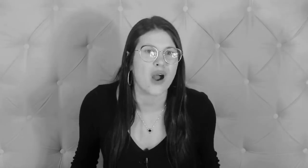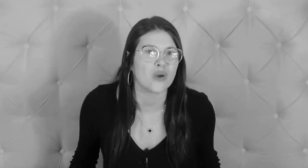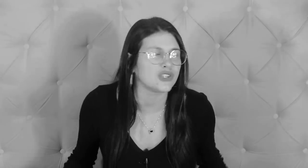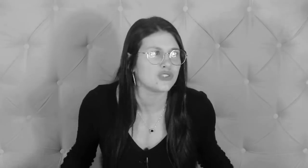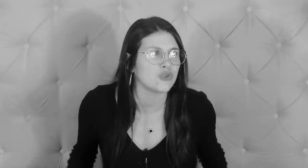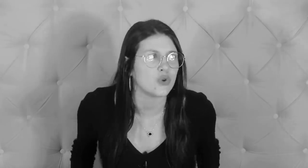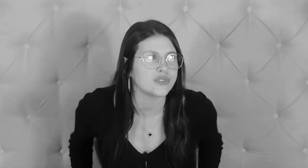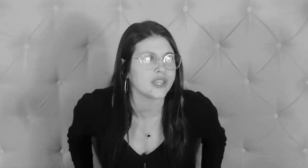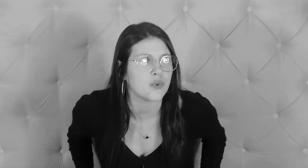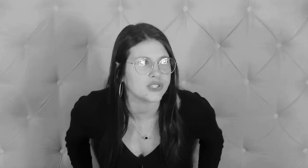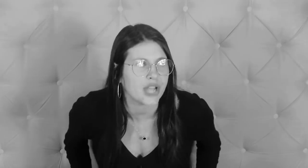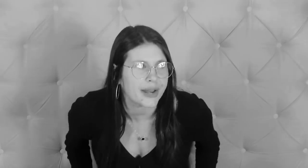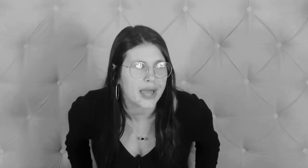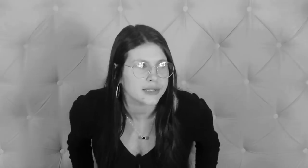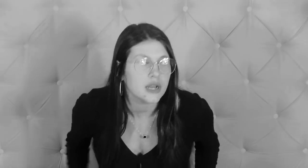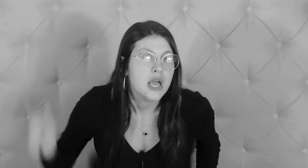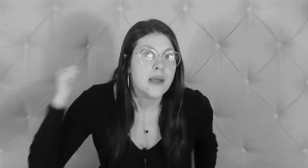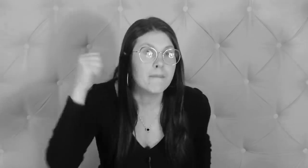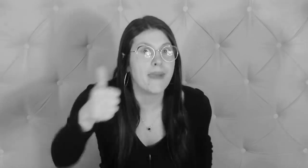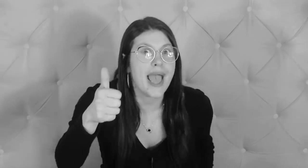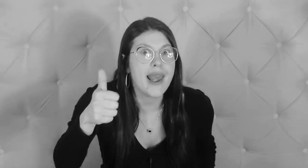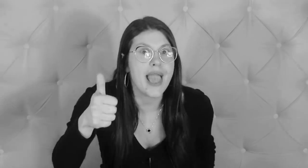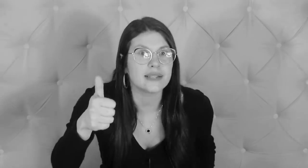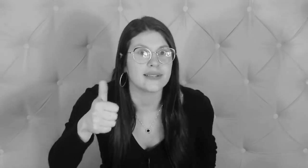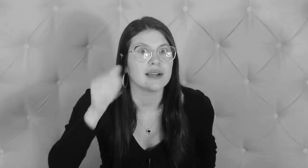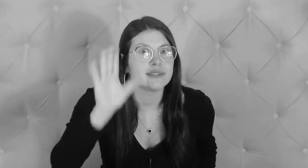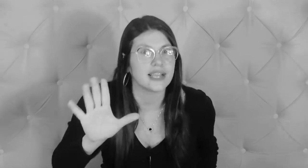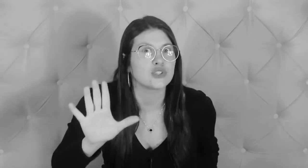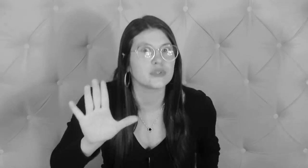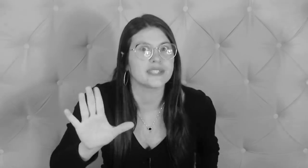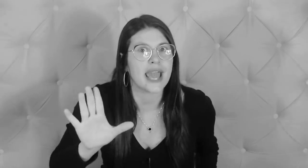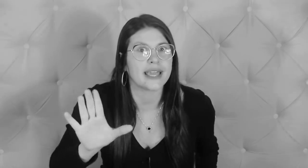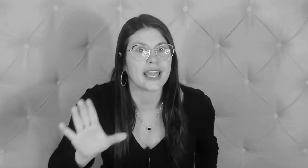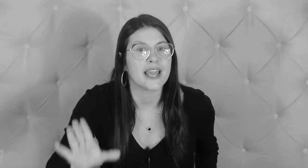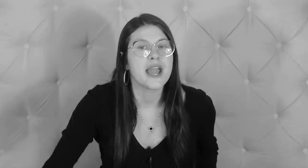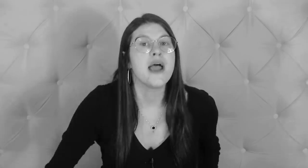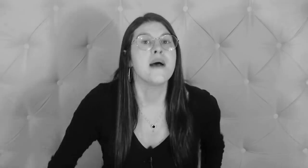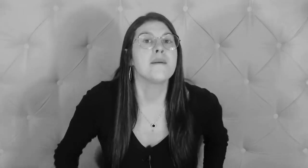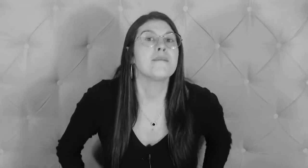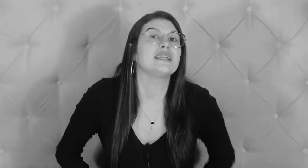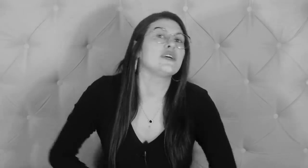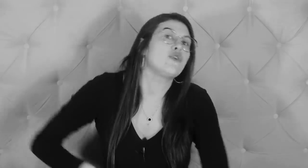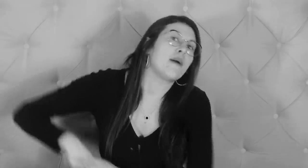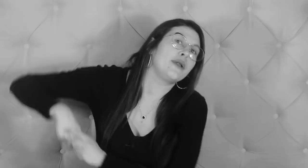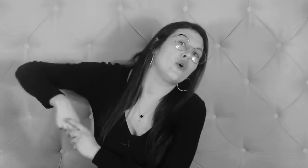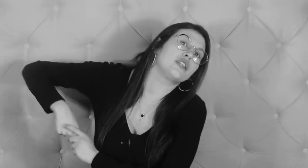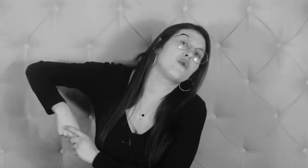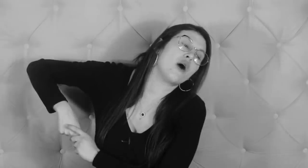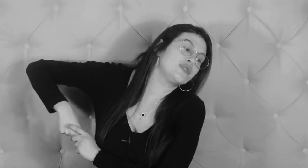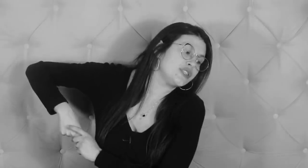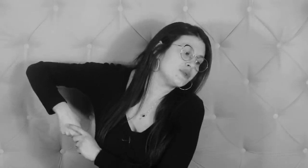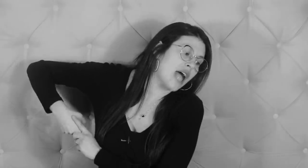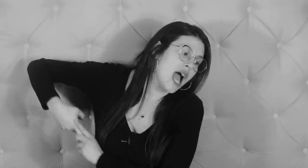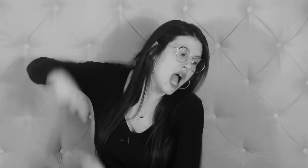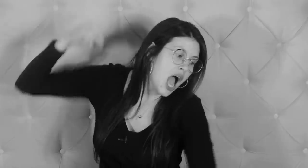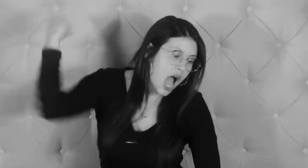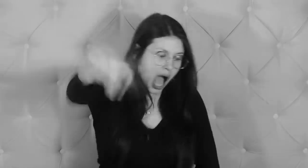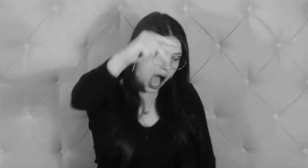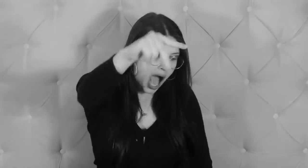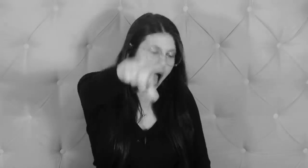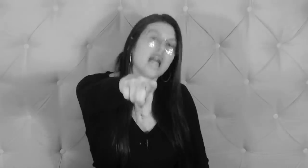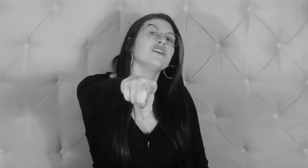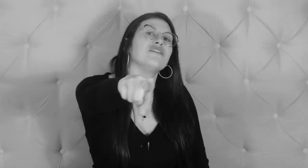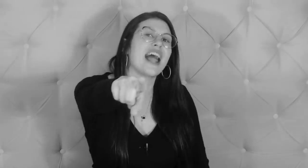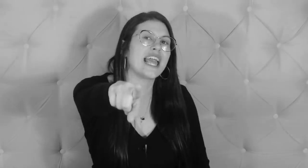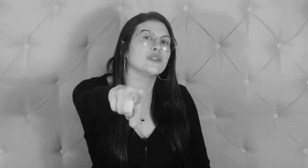antidemocráticos, do qual a gente não conseguiu achar nada. Beleza, se assosseguem. Mas eu vou abrir outro igualzinho, tá?